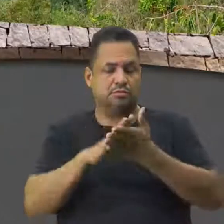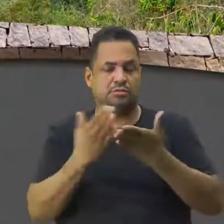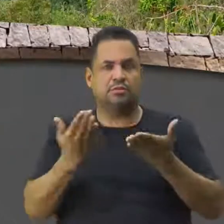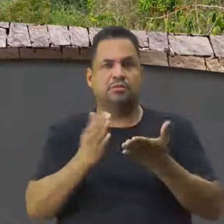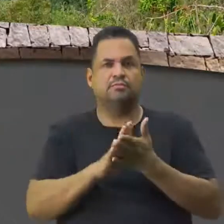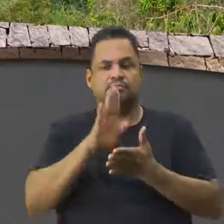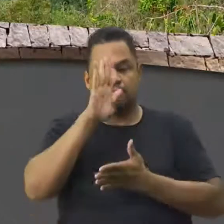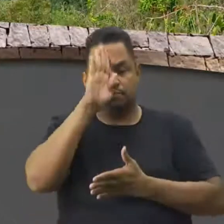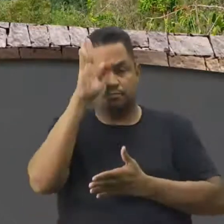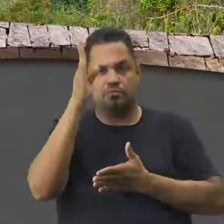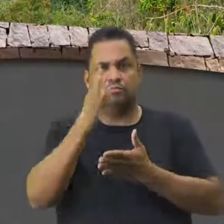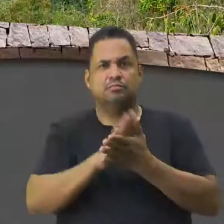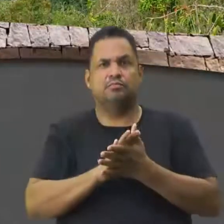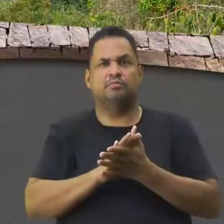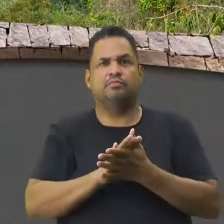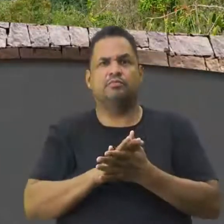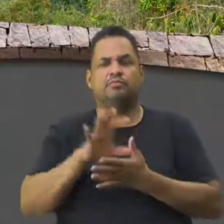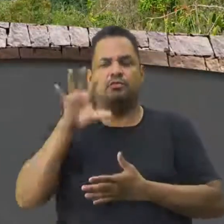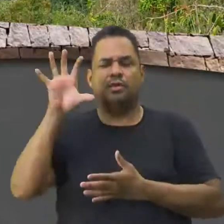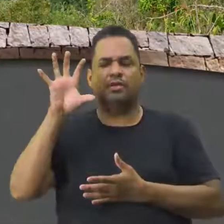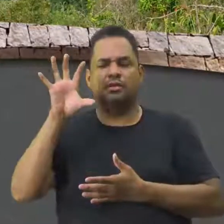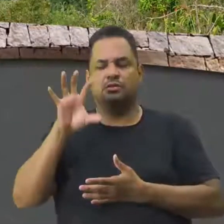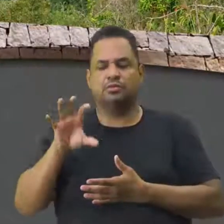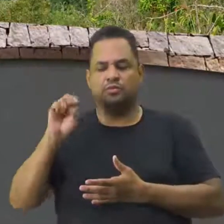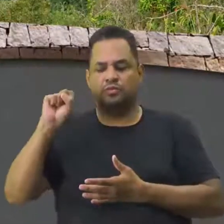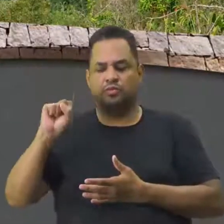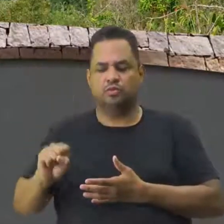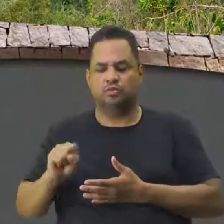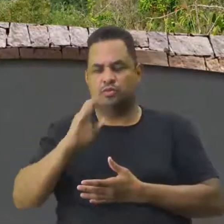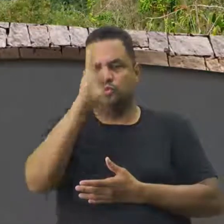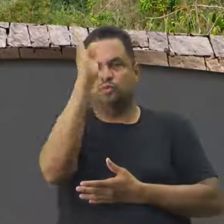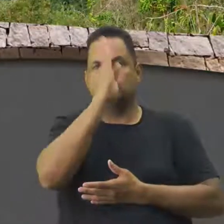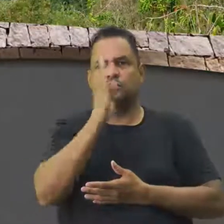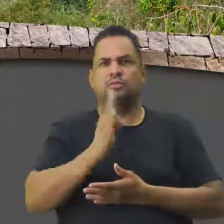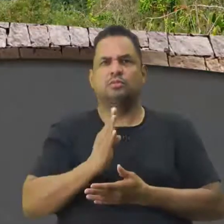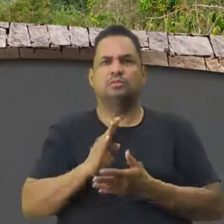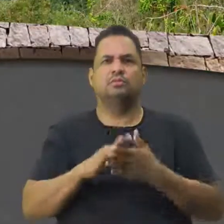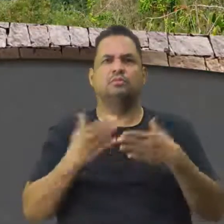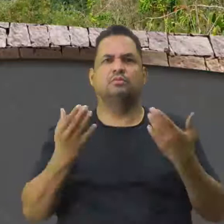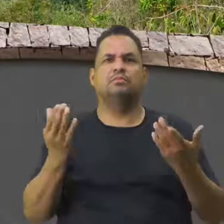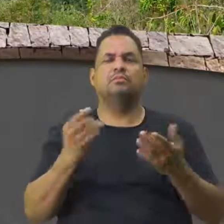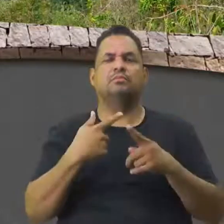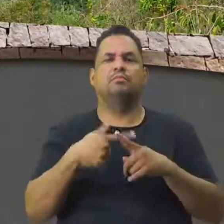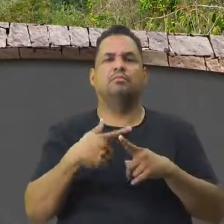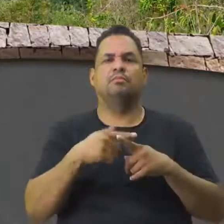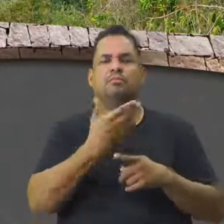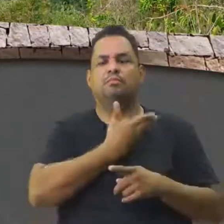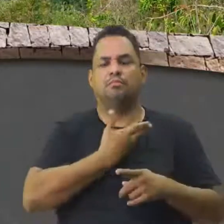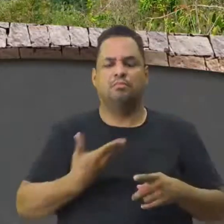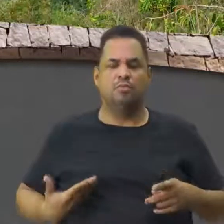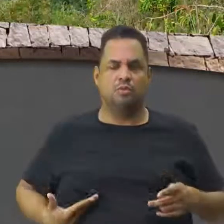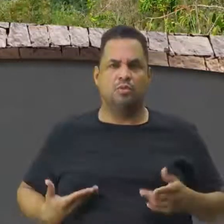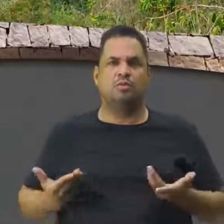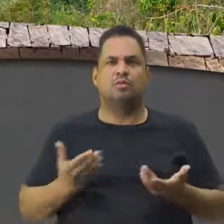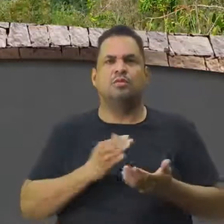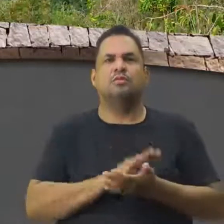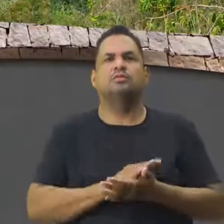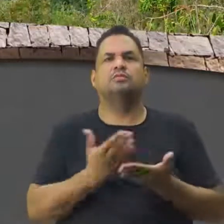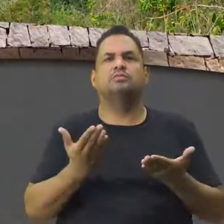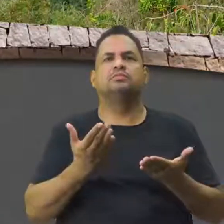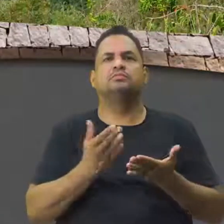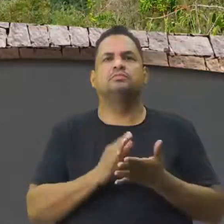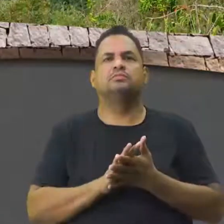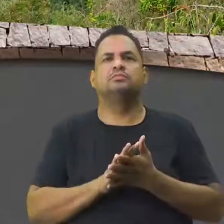principalmente da região sul do Brasil, porque o governo federal estava fazendo